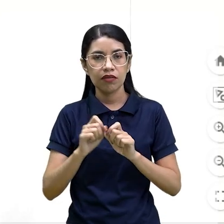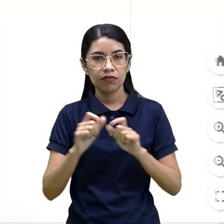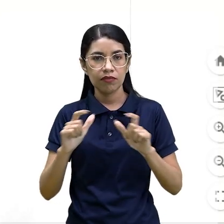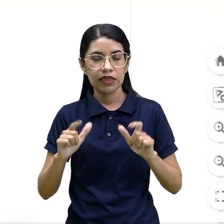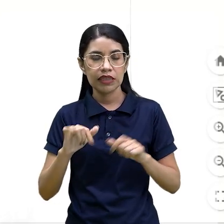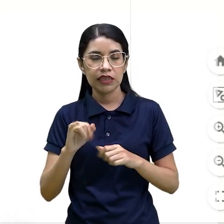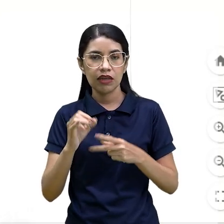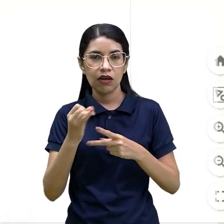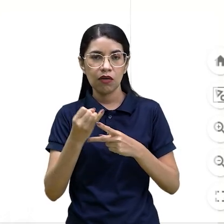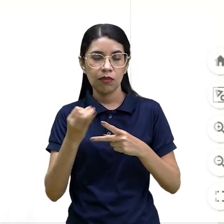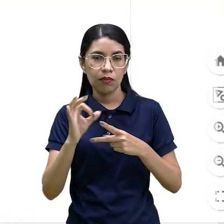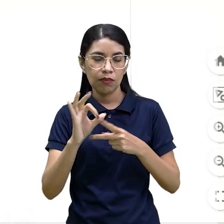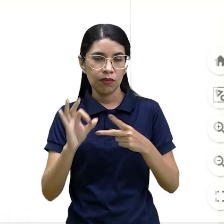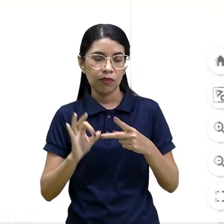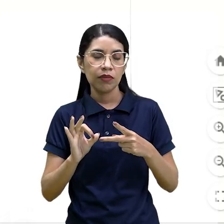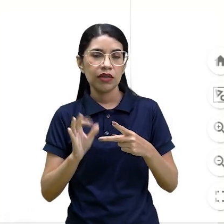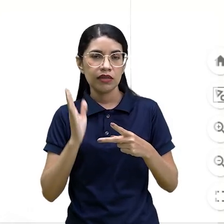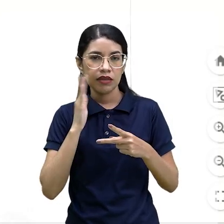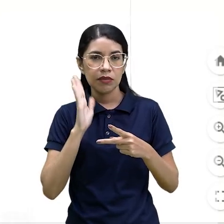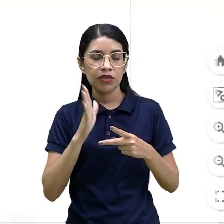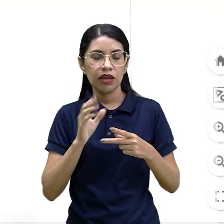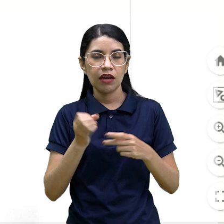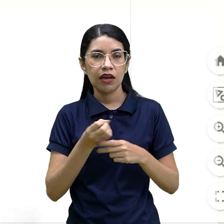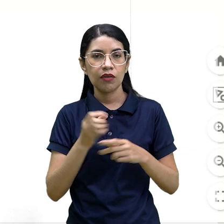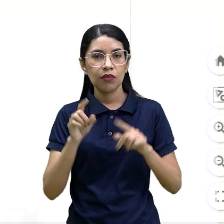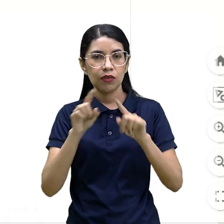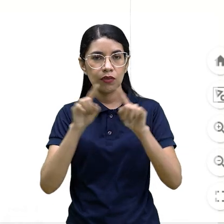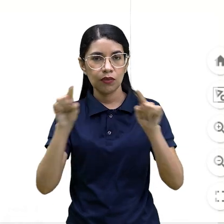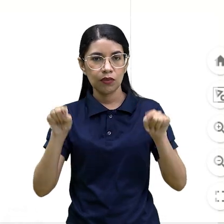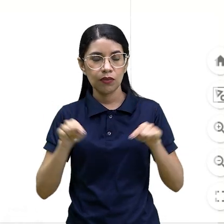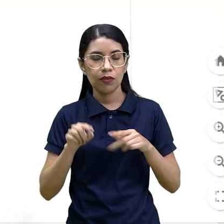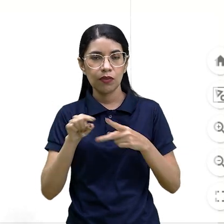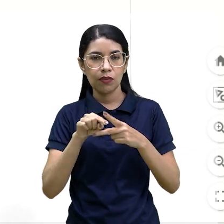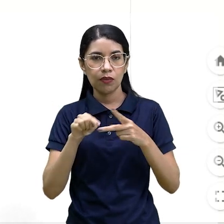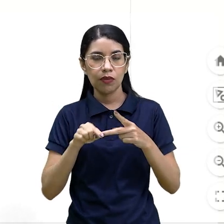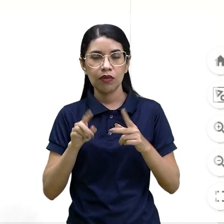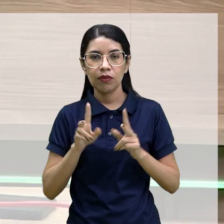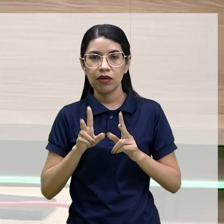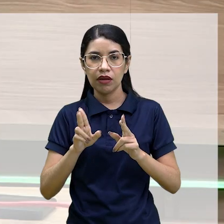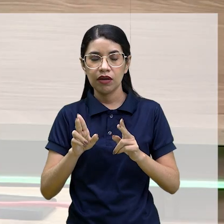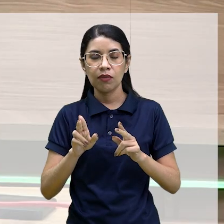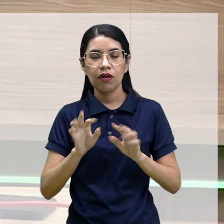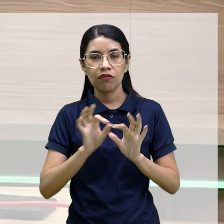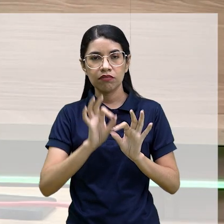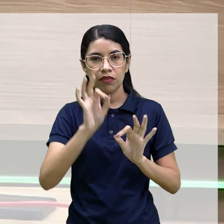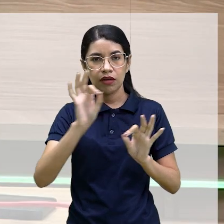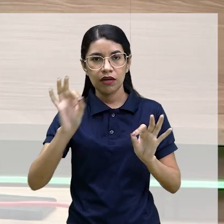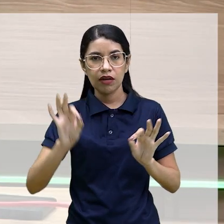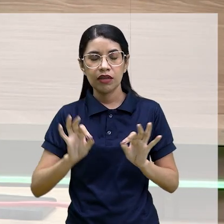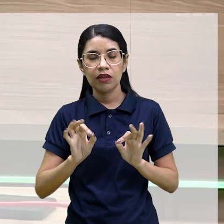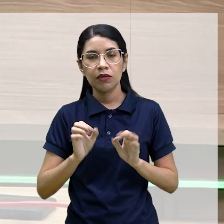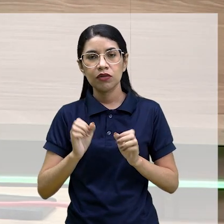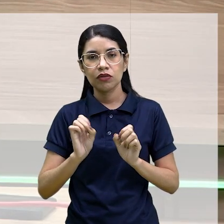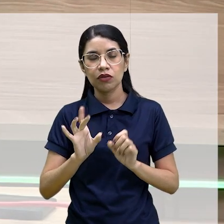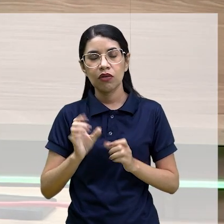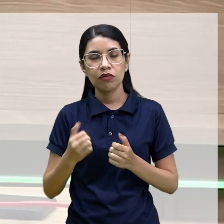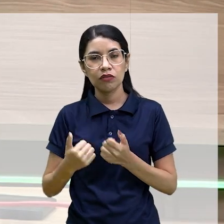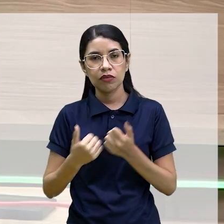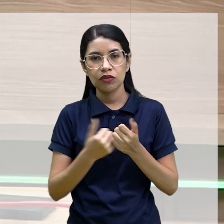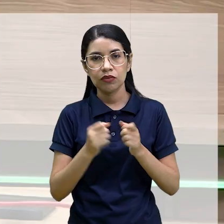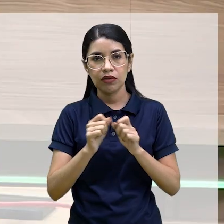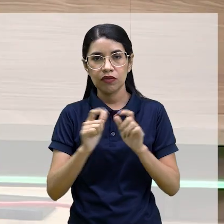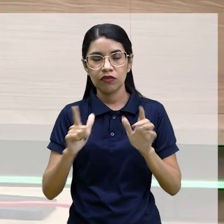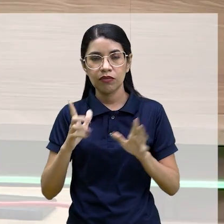polígono é regular, eu já sei que todos os ângulos vai ter a mesma medida. Então, basta substituir aí na fórmula